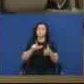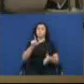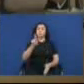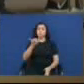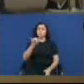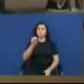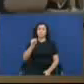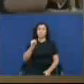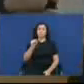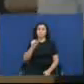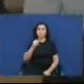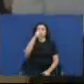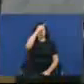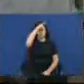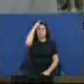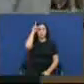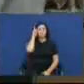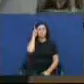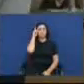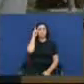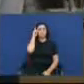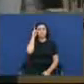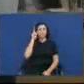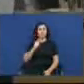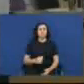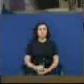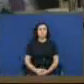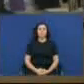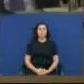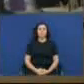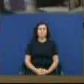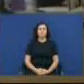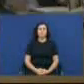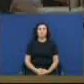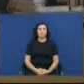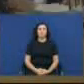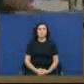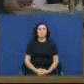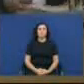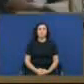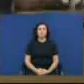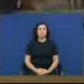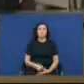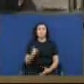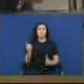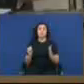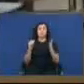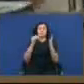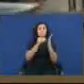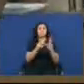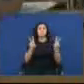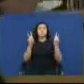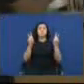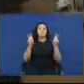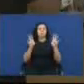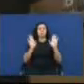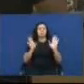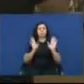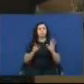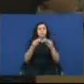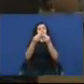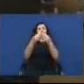Fernando Silveira, o Luizinho da Casa Kill. Esta emenda versa sobre matéria